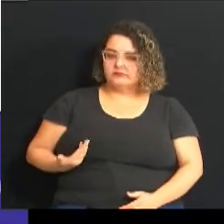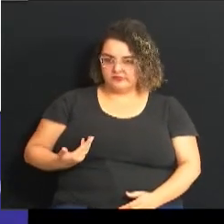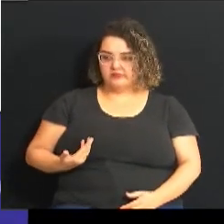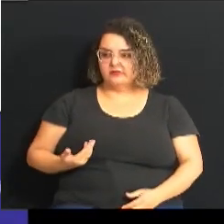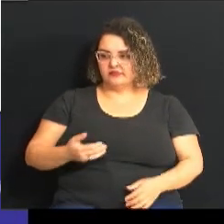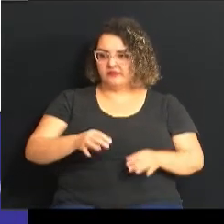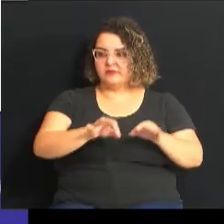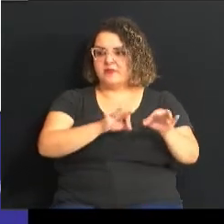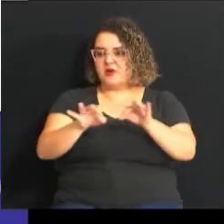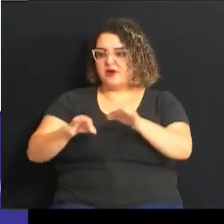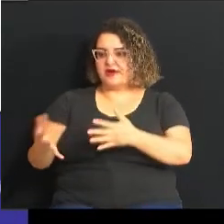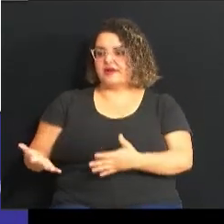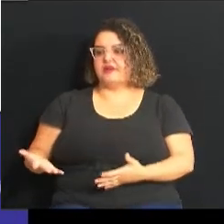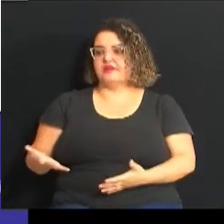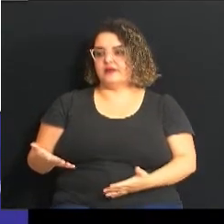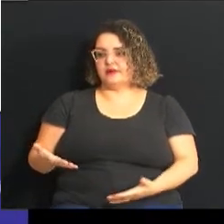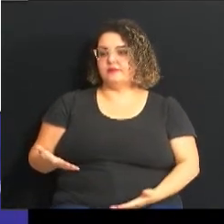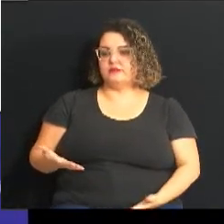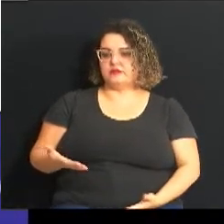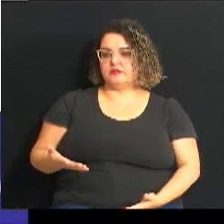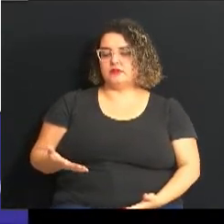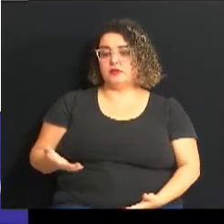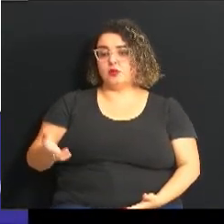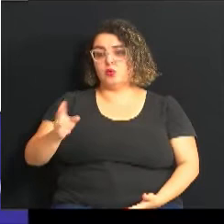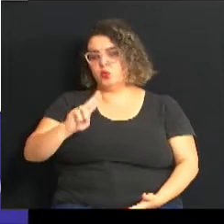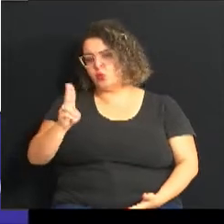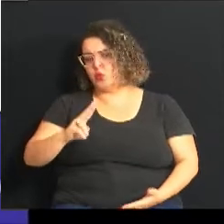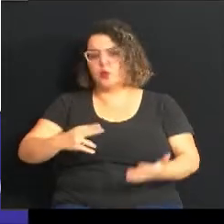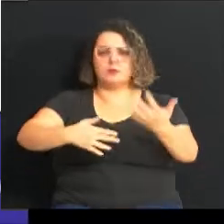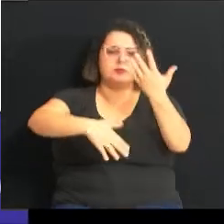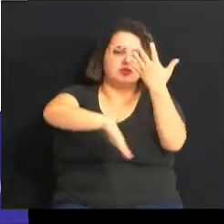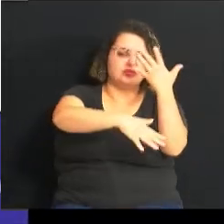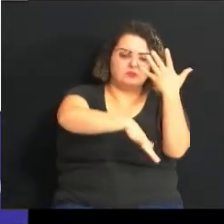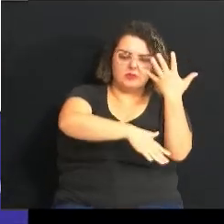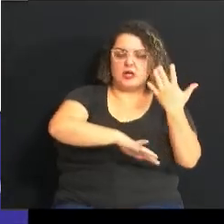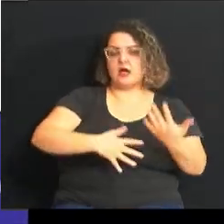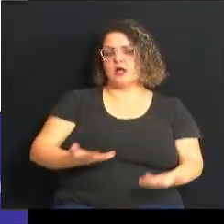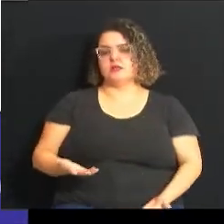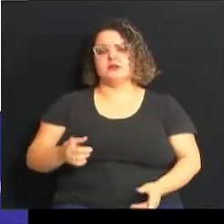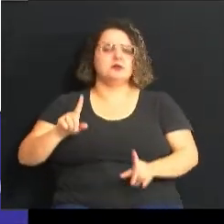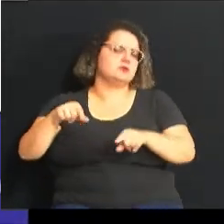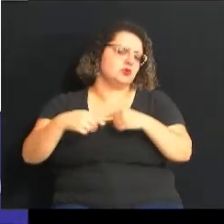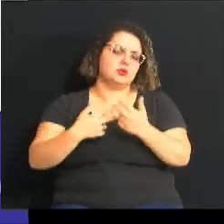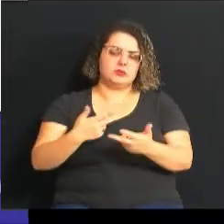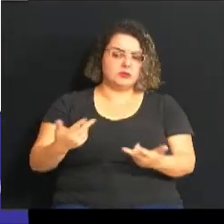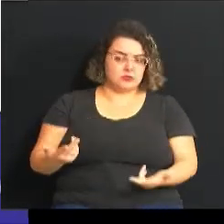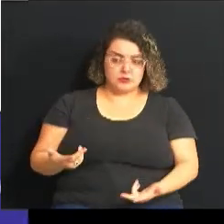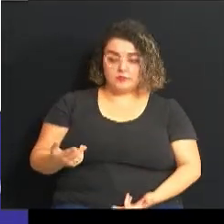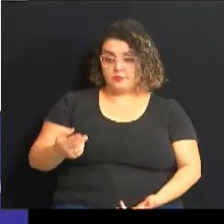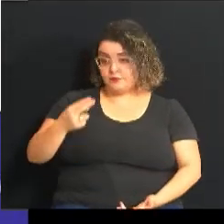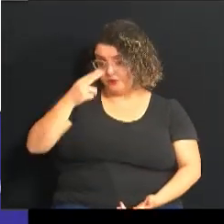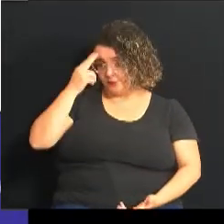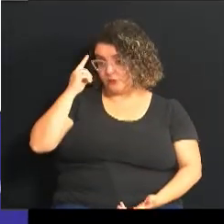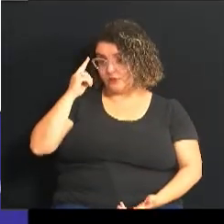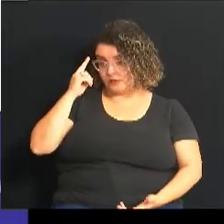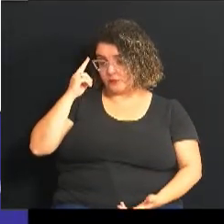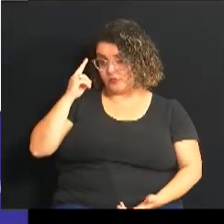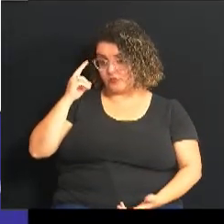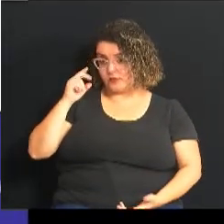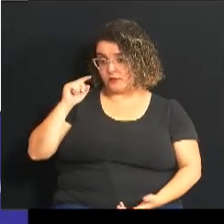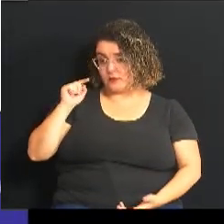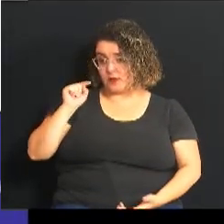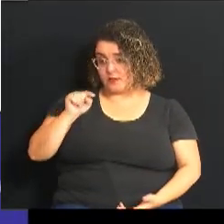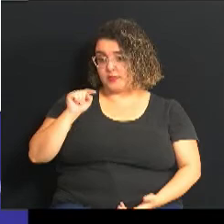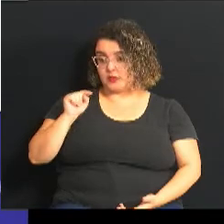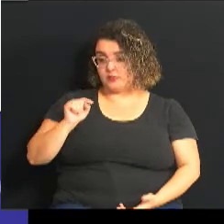programas e são projetos de denominação de praça, de uma série de coisas. Gabriel, ele que está clicando aí, vamos ver, olha,